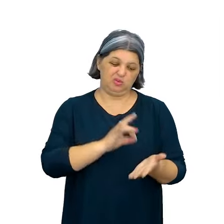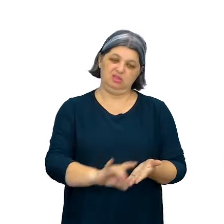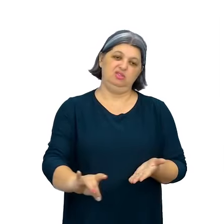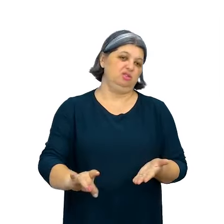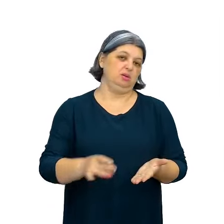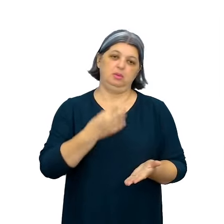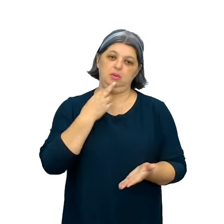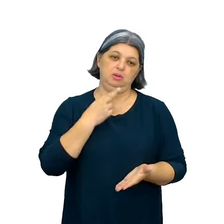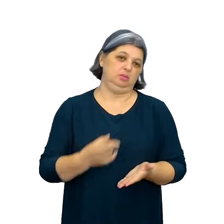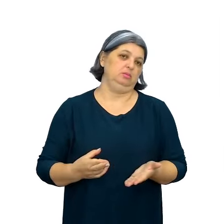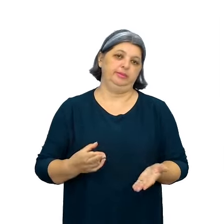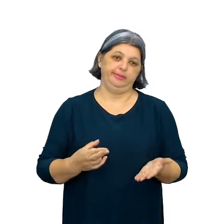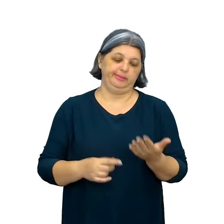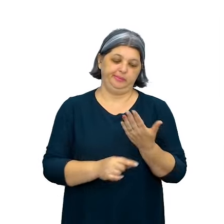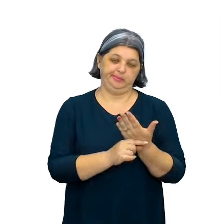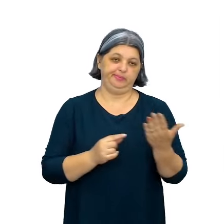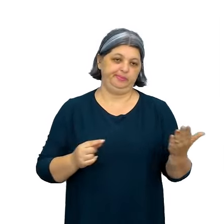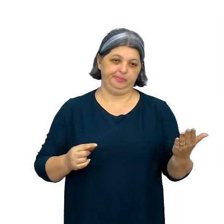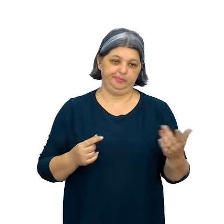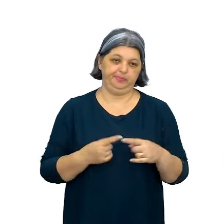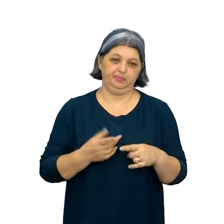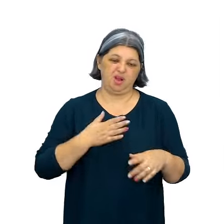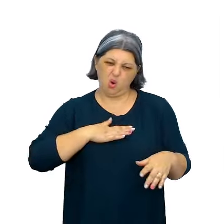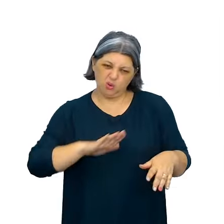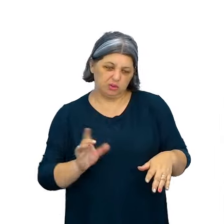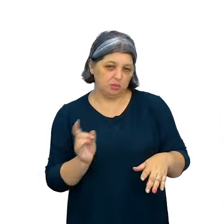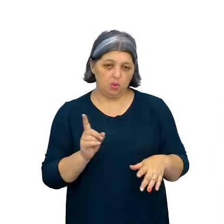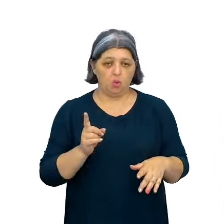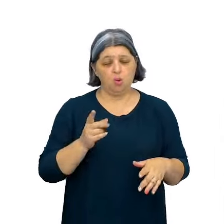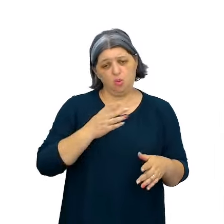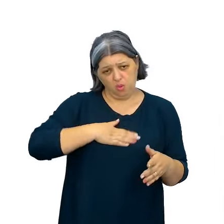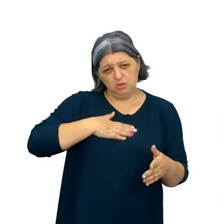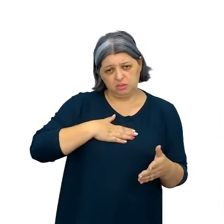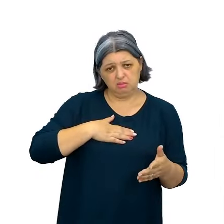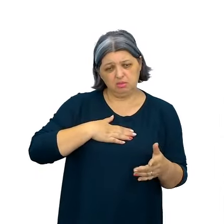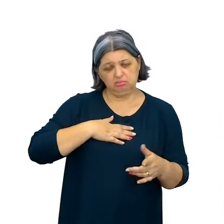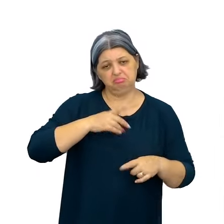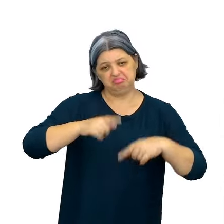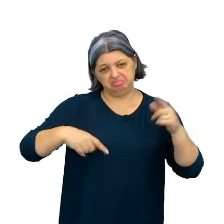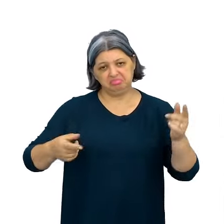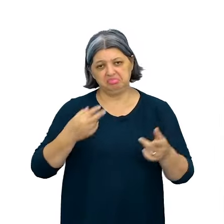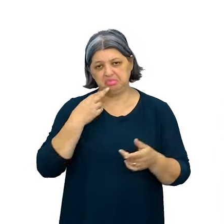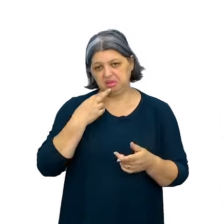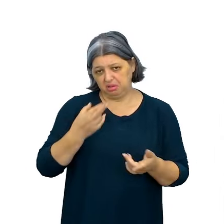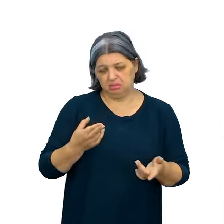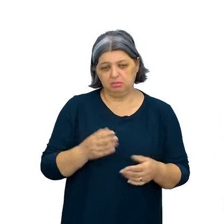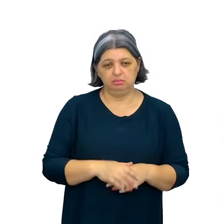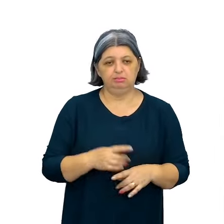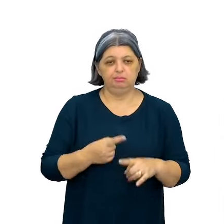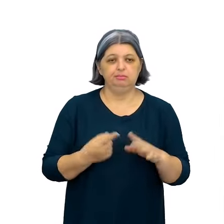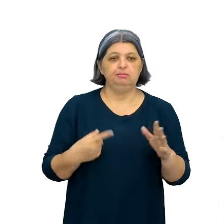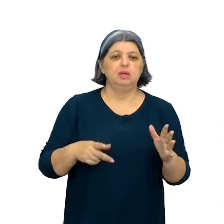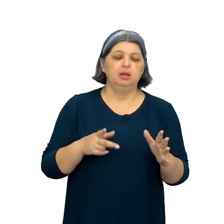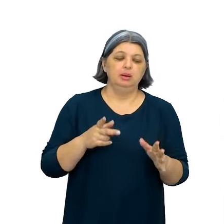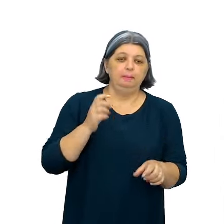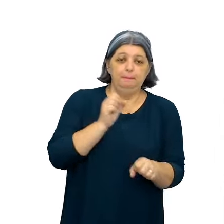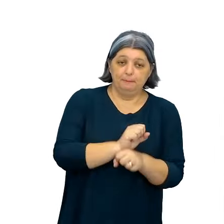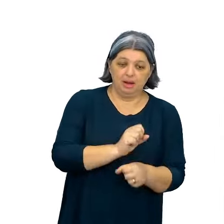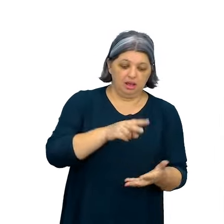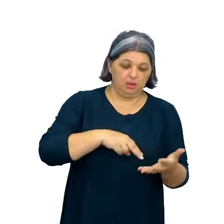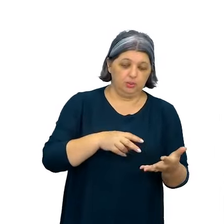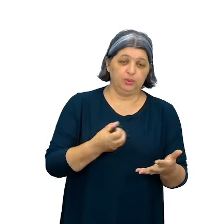da construção do autor. Gostamos ou não gostamos pelas mais variadas razões. Isso pode, inclusive, interromper a leitura ou levar a